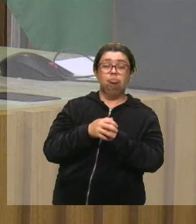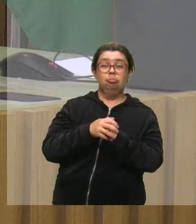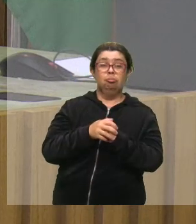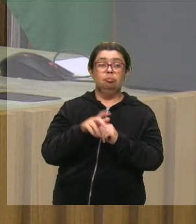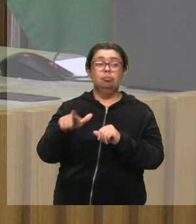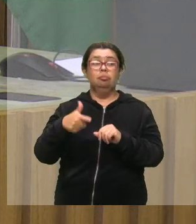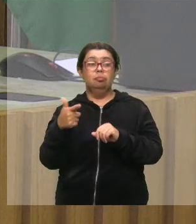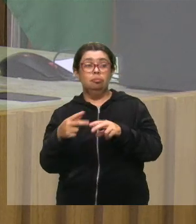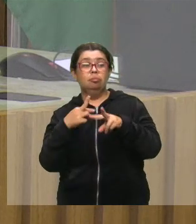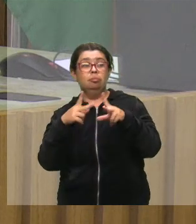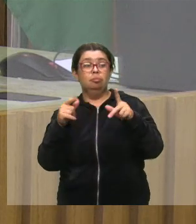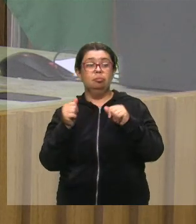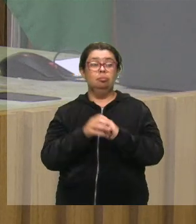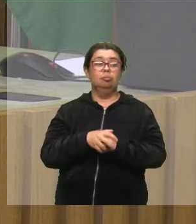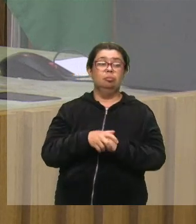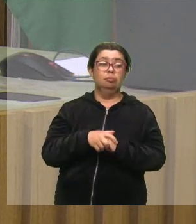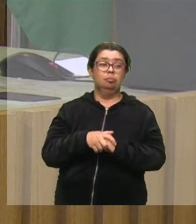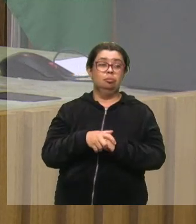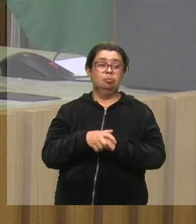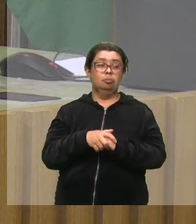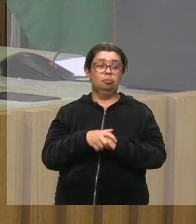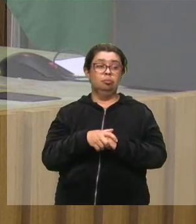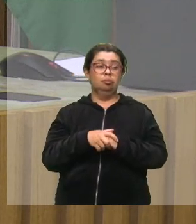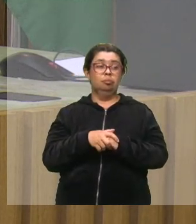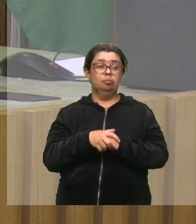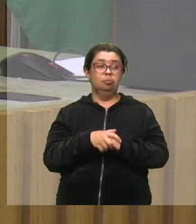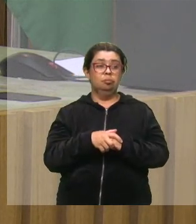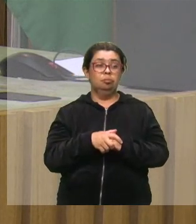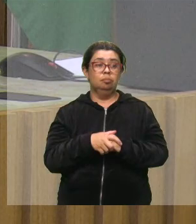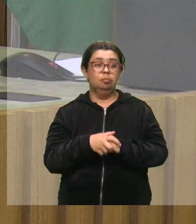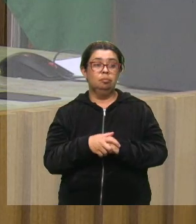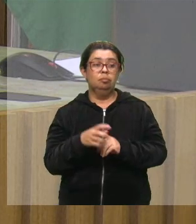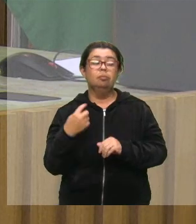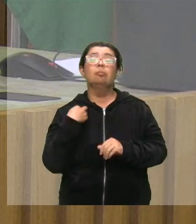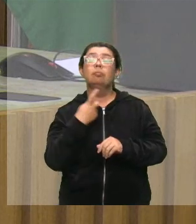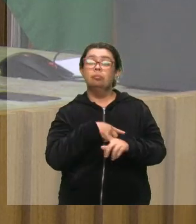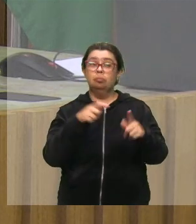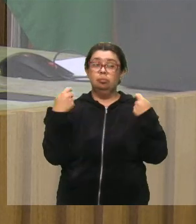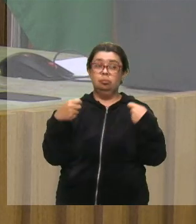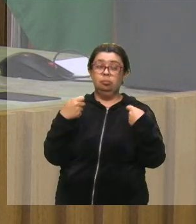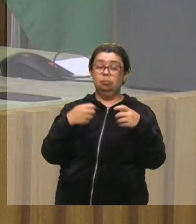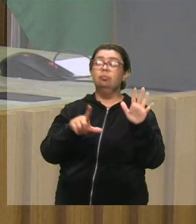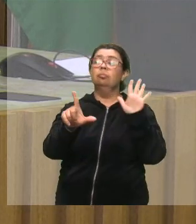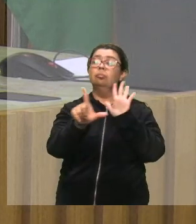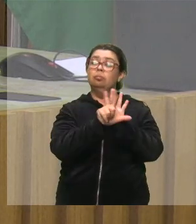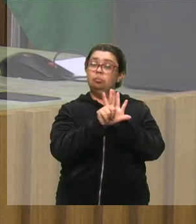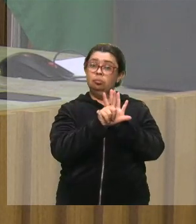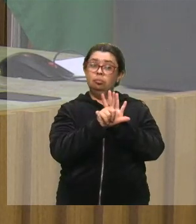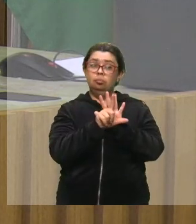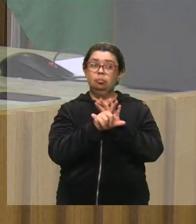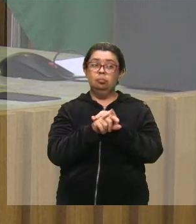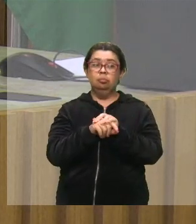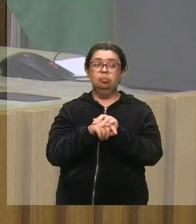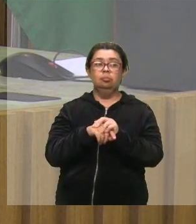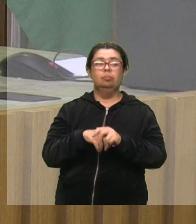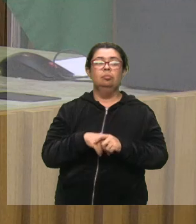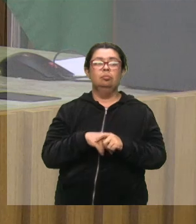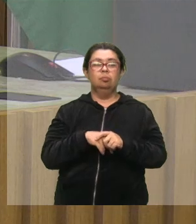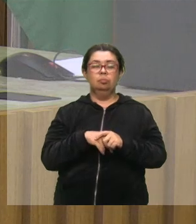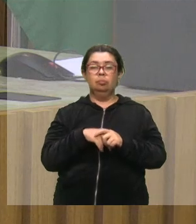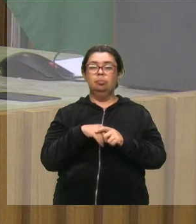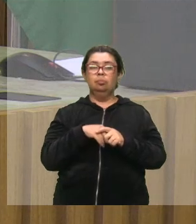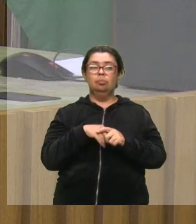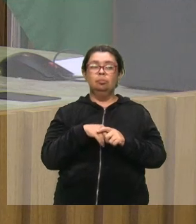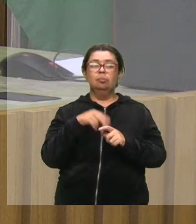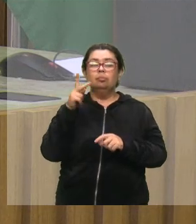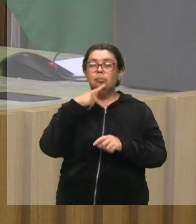questão também é questão do nosso direito ali, certo? A legislação, o Código Civil, sabe